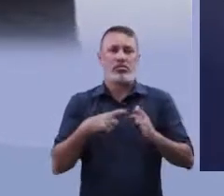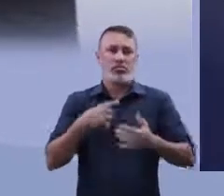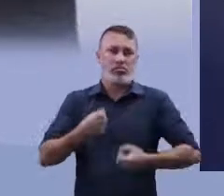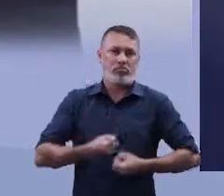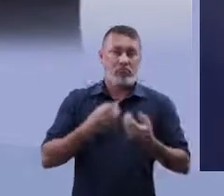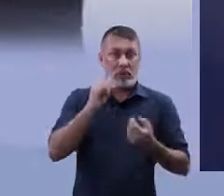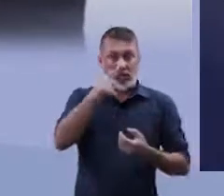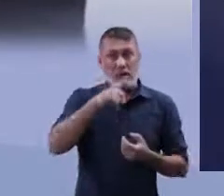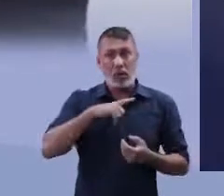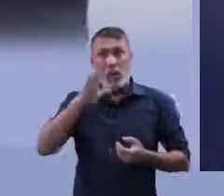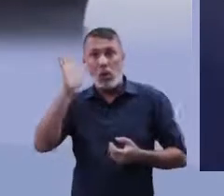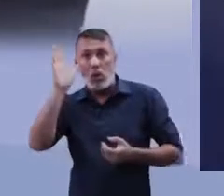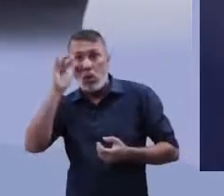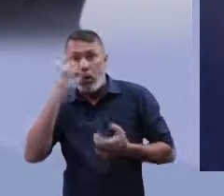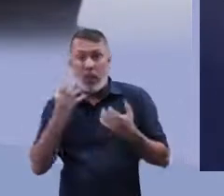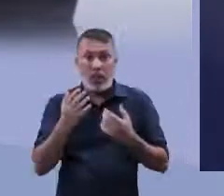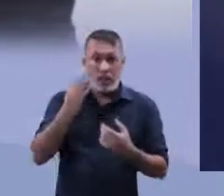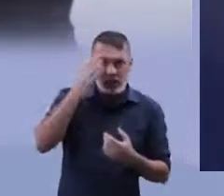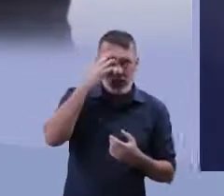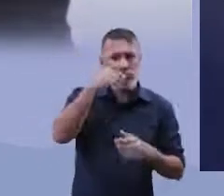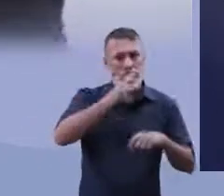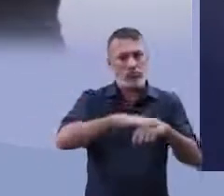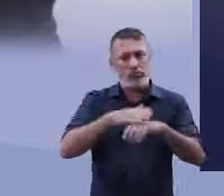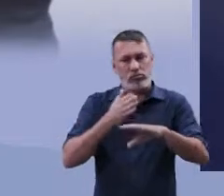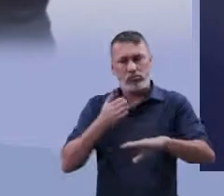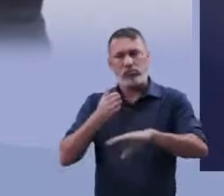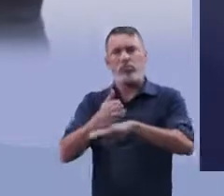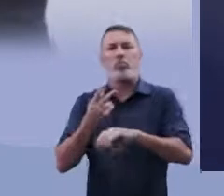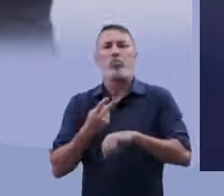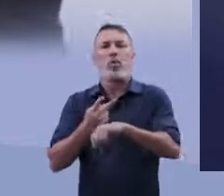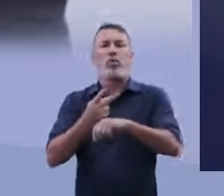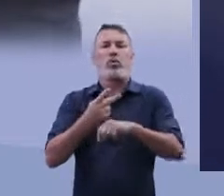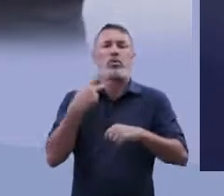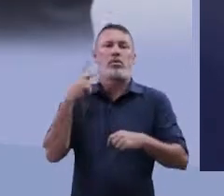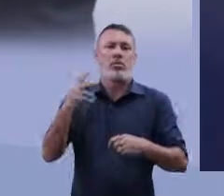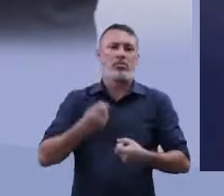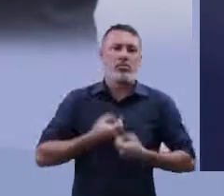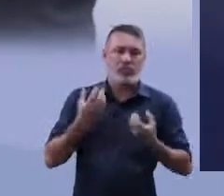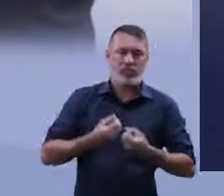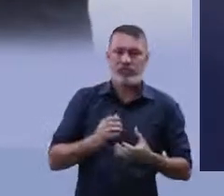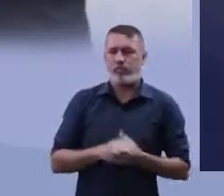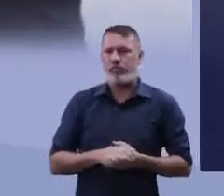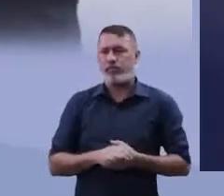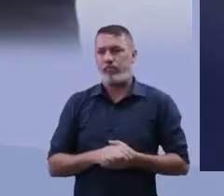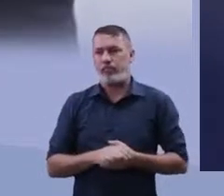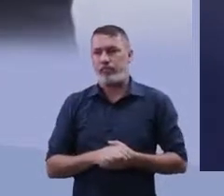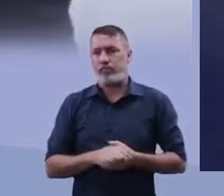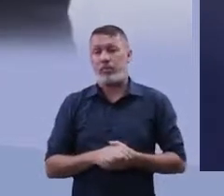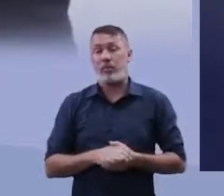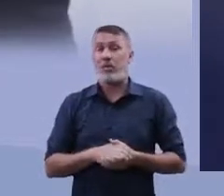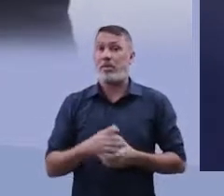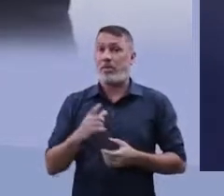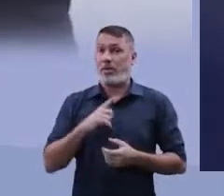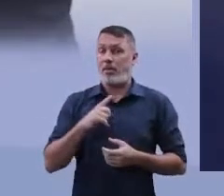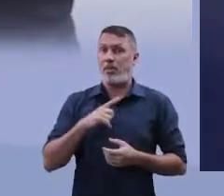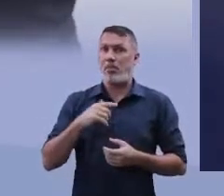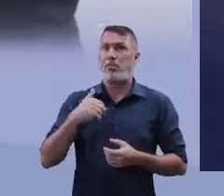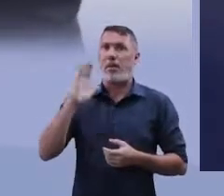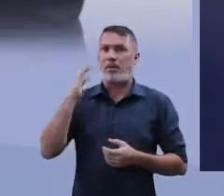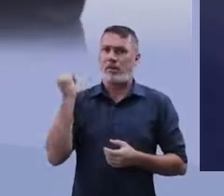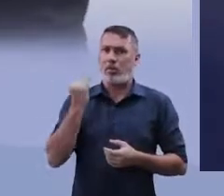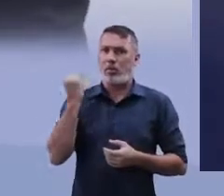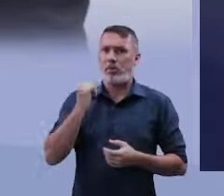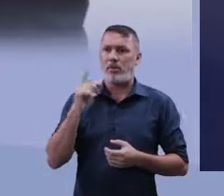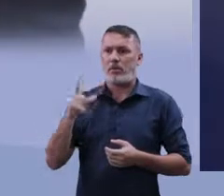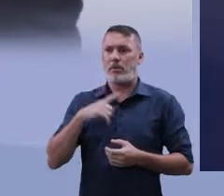tiver uma curiosidade maior um pouquinho, vai lá e lê as obras do Kant, né? A obra é um dos escritos mais importantes do